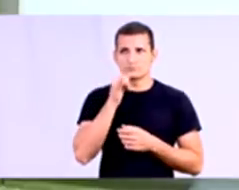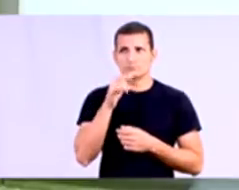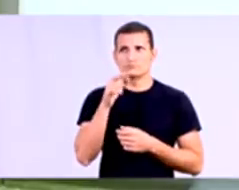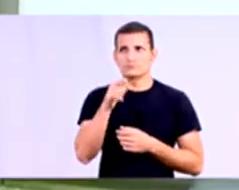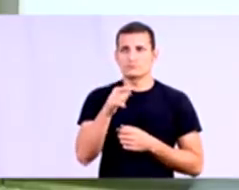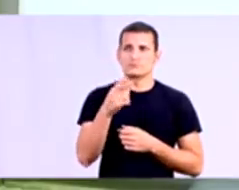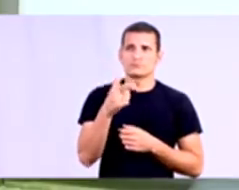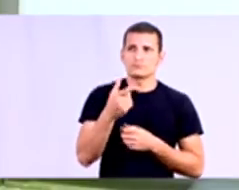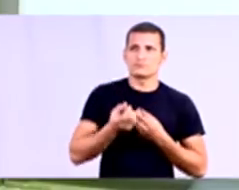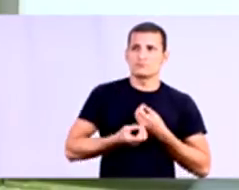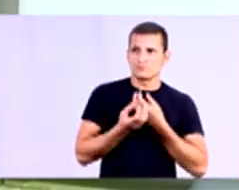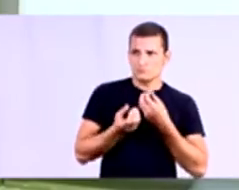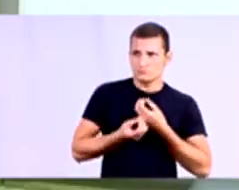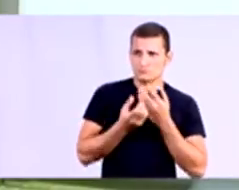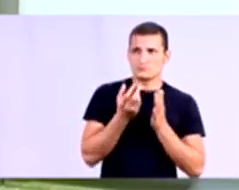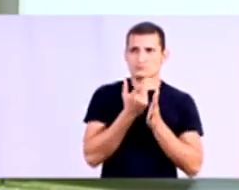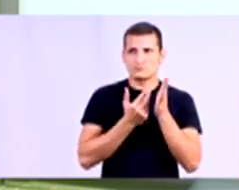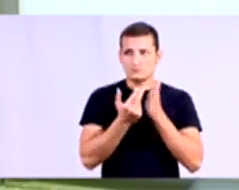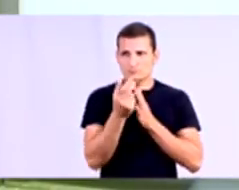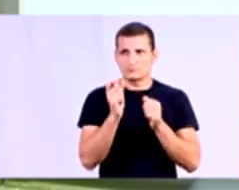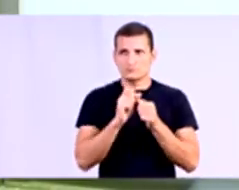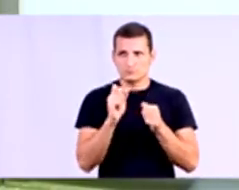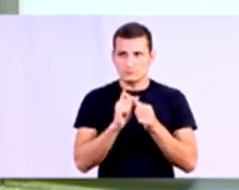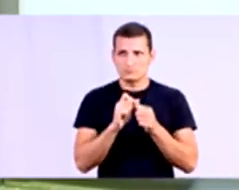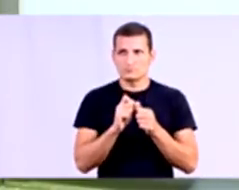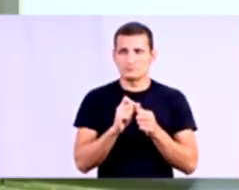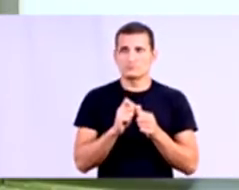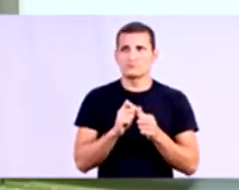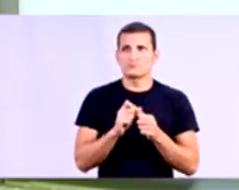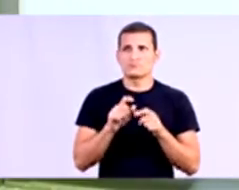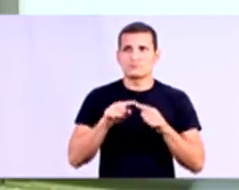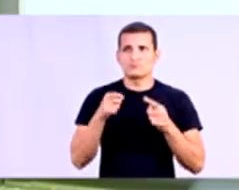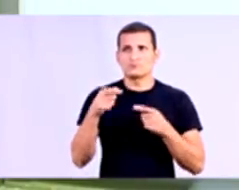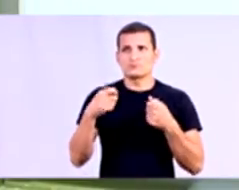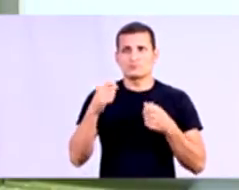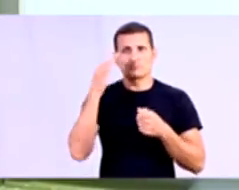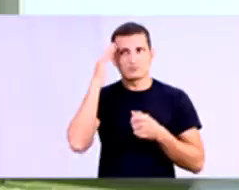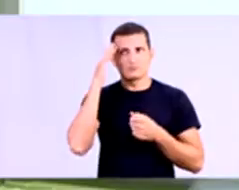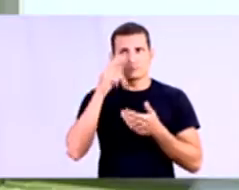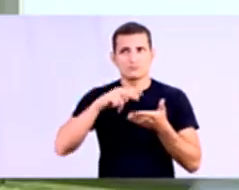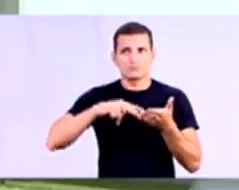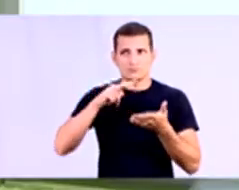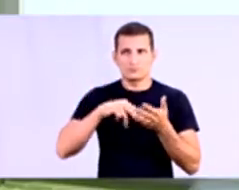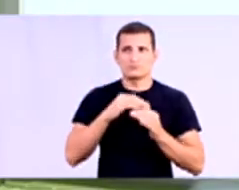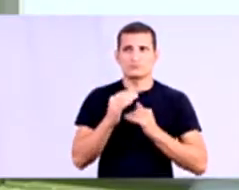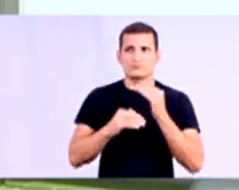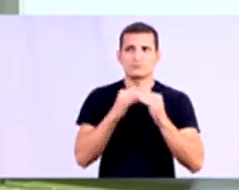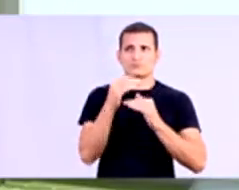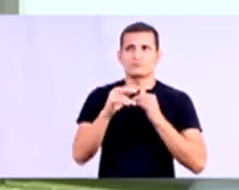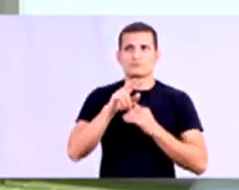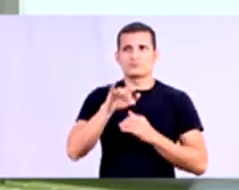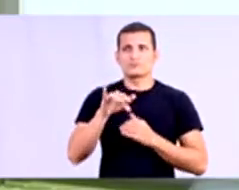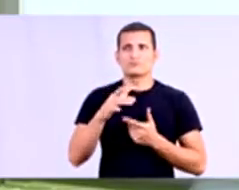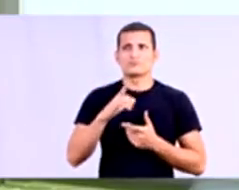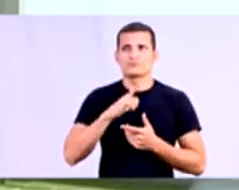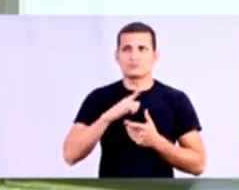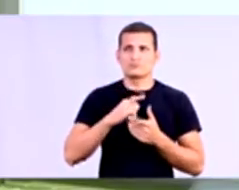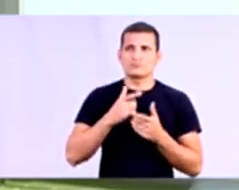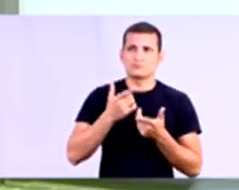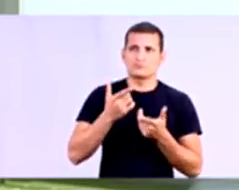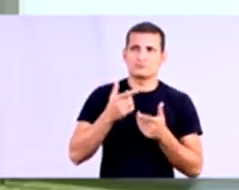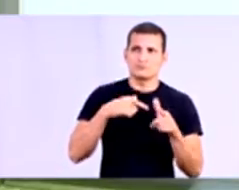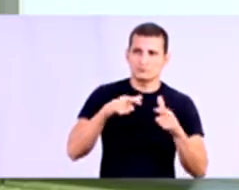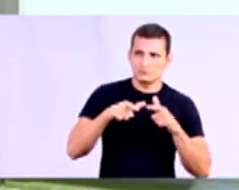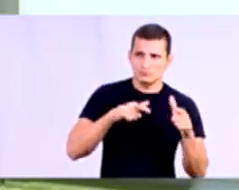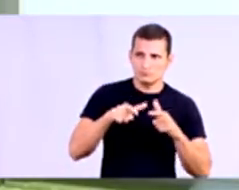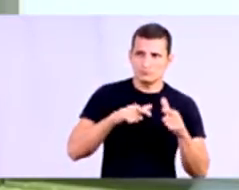venha produzir diagramas, né, confeccionar os diagramas, ele precisa entender para ler. O desenvolvedor, ele vai receber a demanda, na maioria